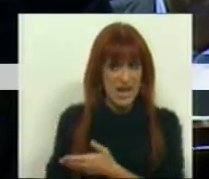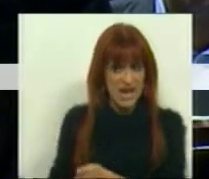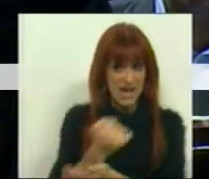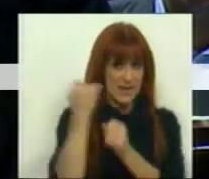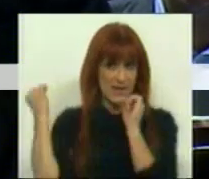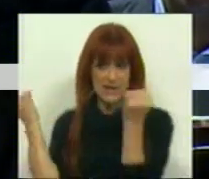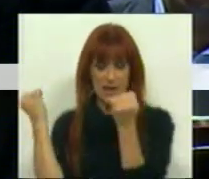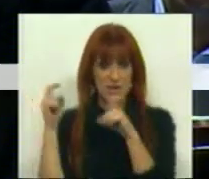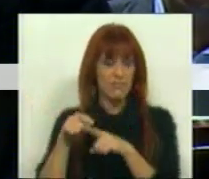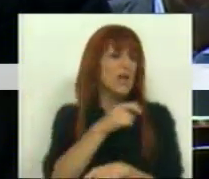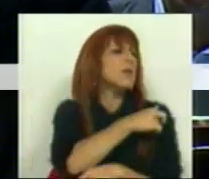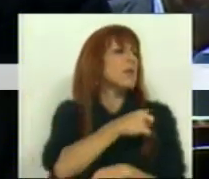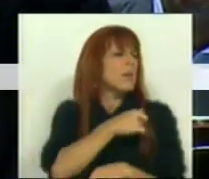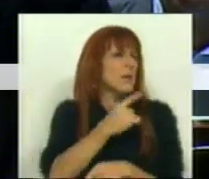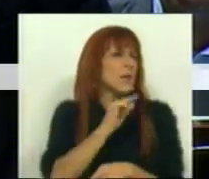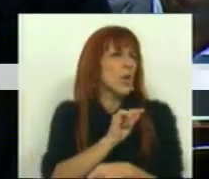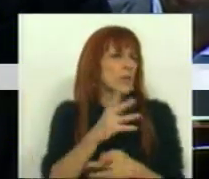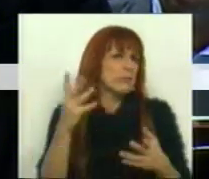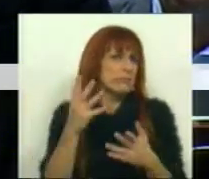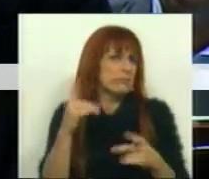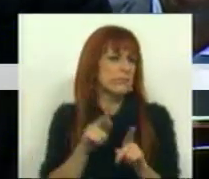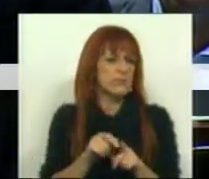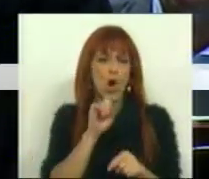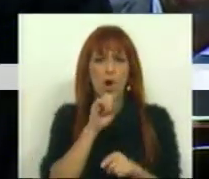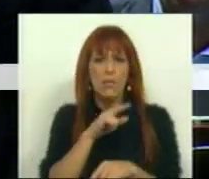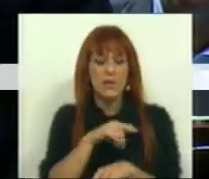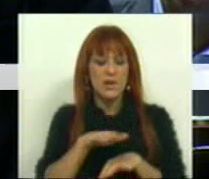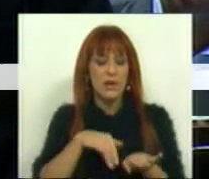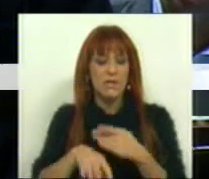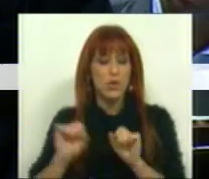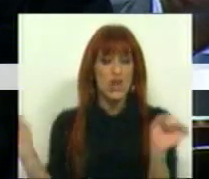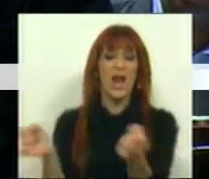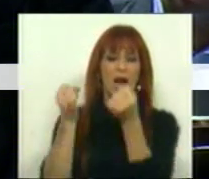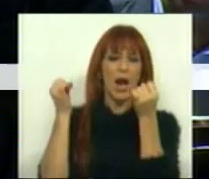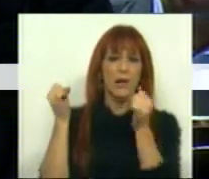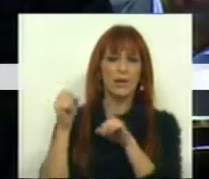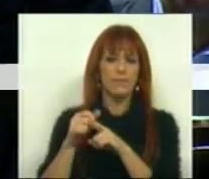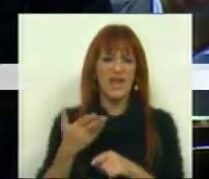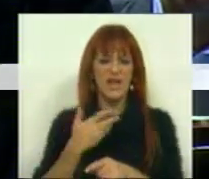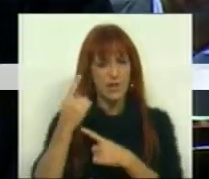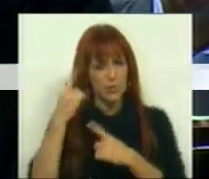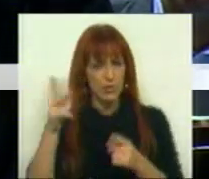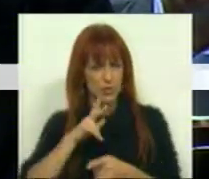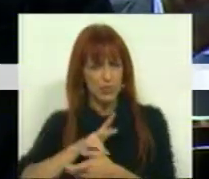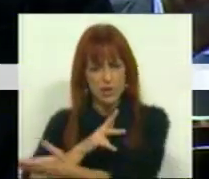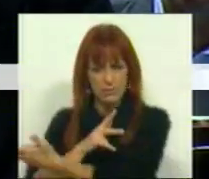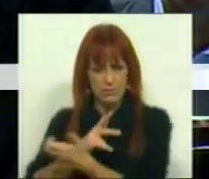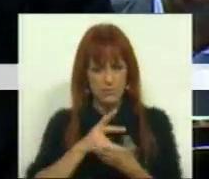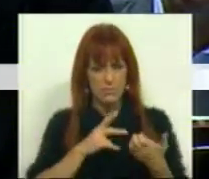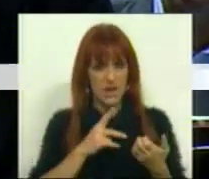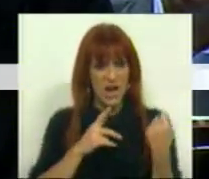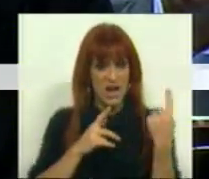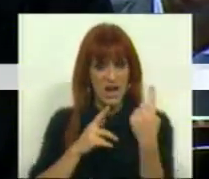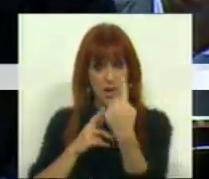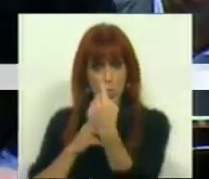resgate que é feito em nome, essa austeridade que é feita em nome do resgate da dívida pública portuguesa, cada